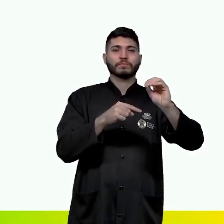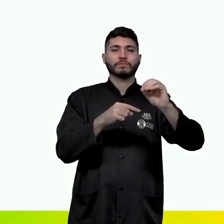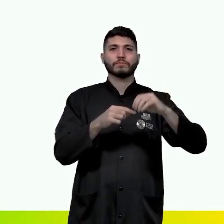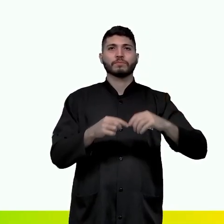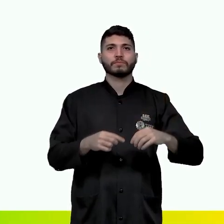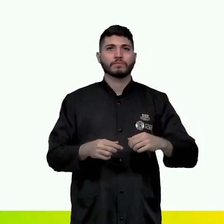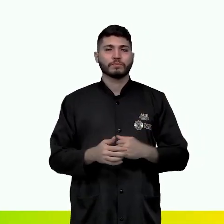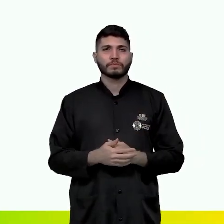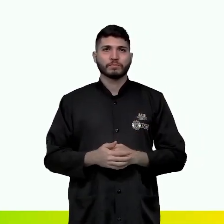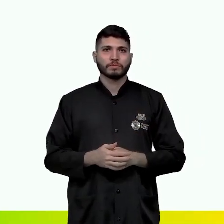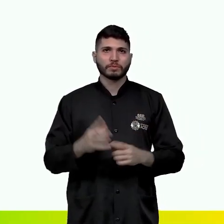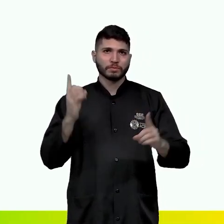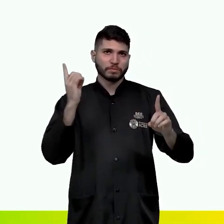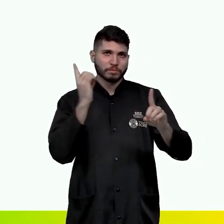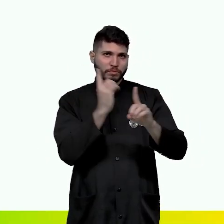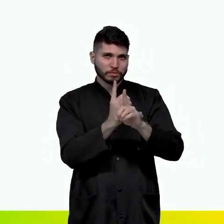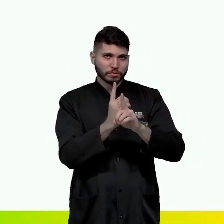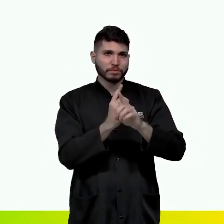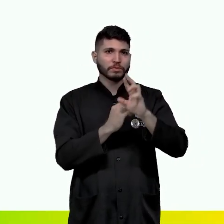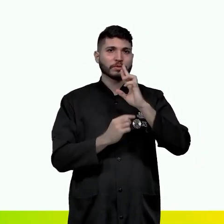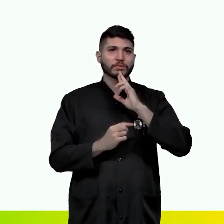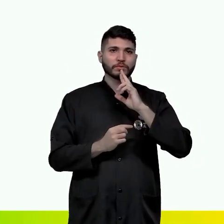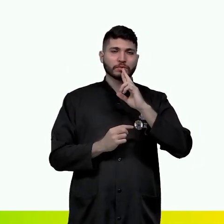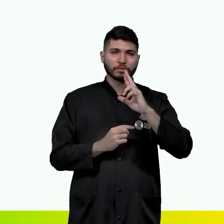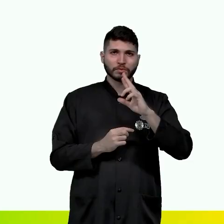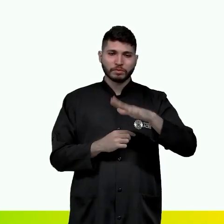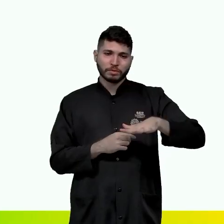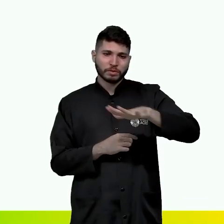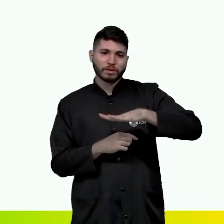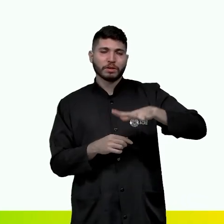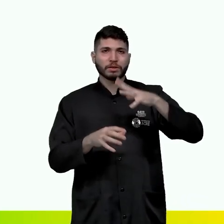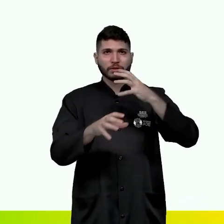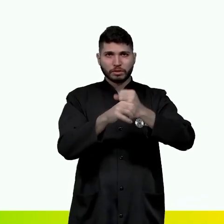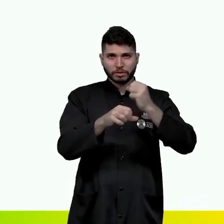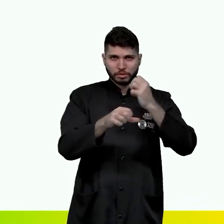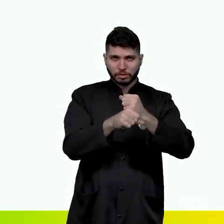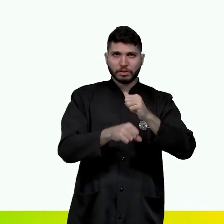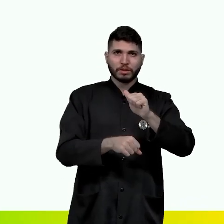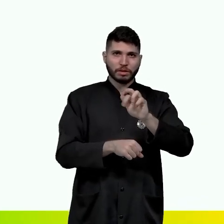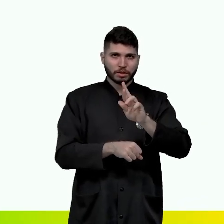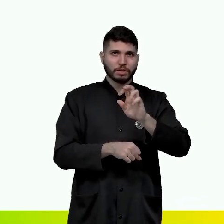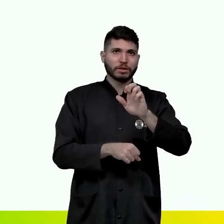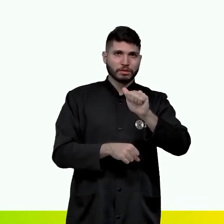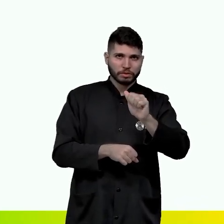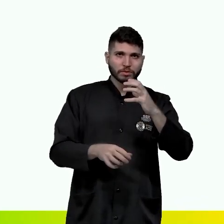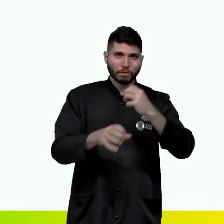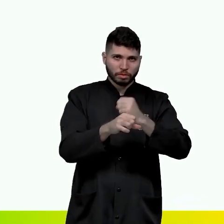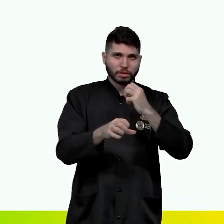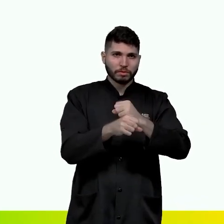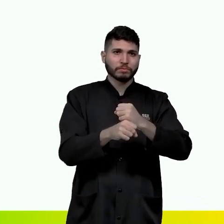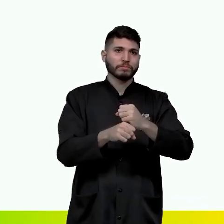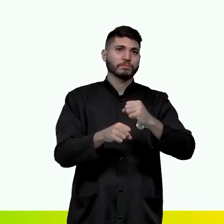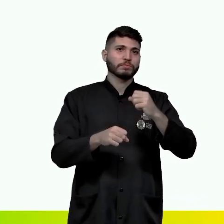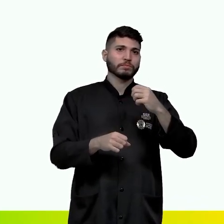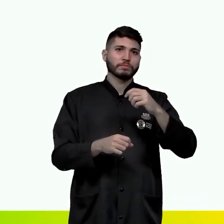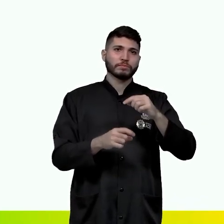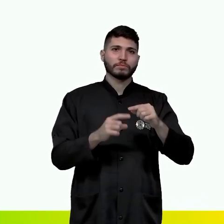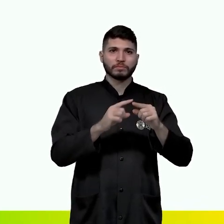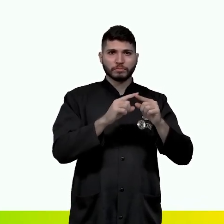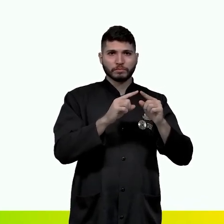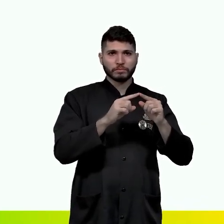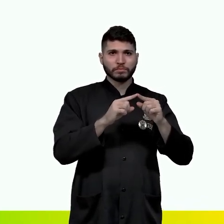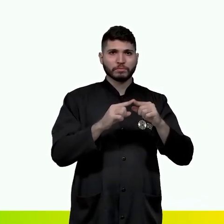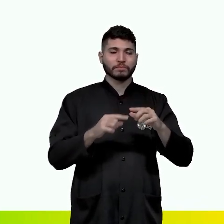da superfície desse cilindro, eu devo calcular a área das duas circunferências mais a área desse